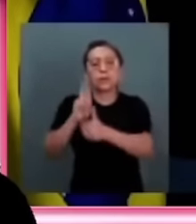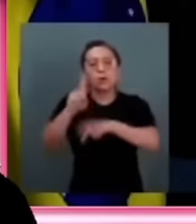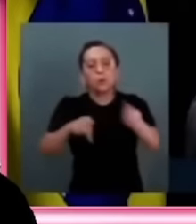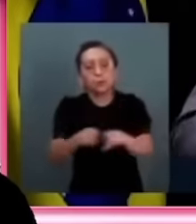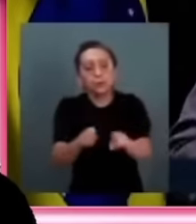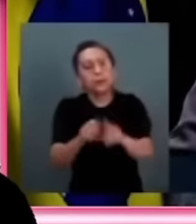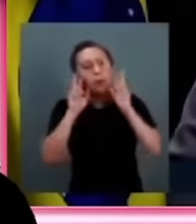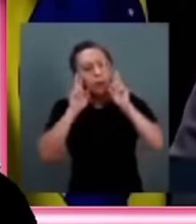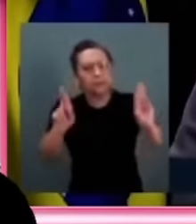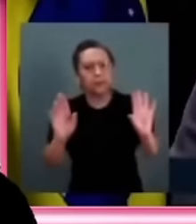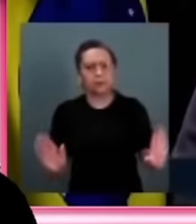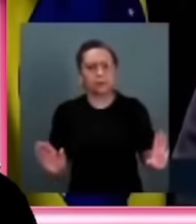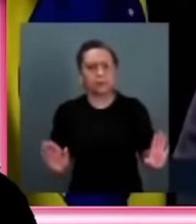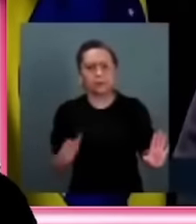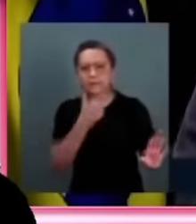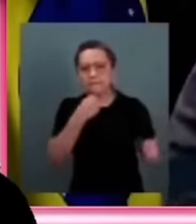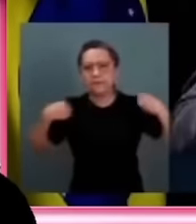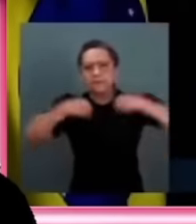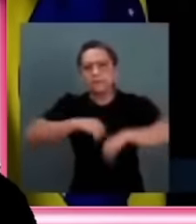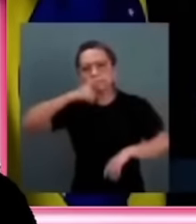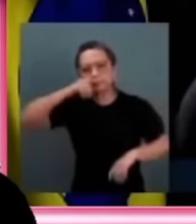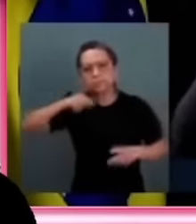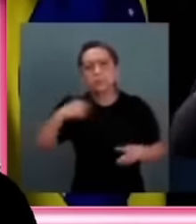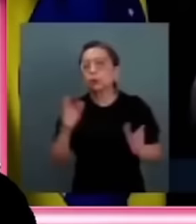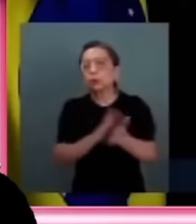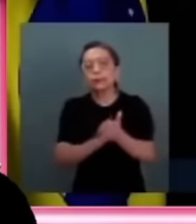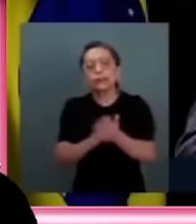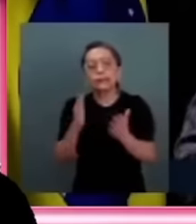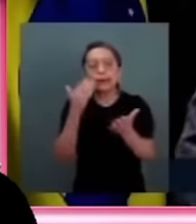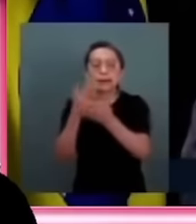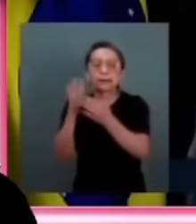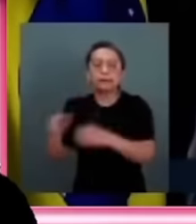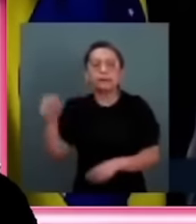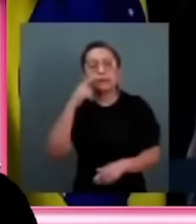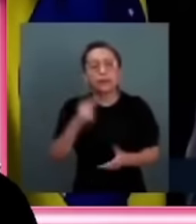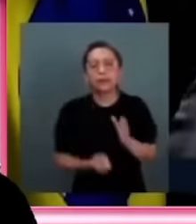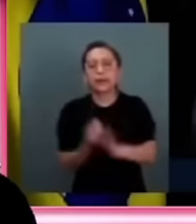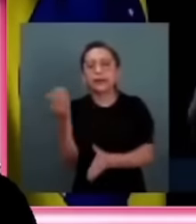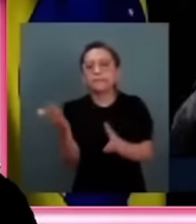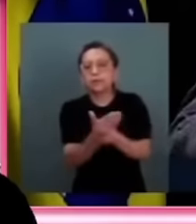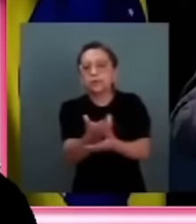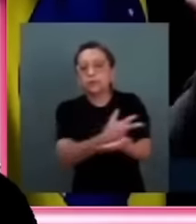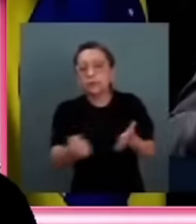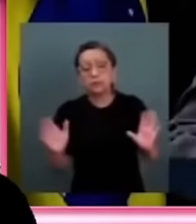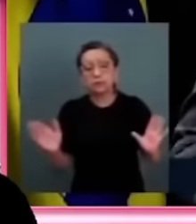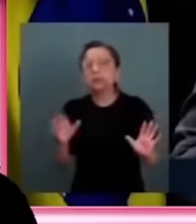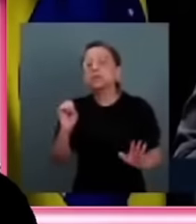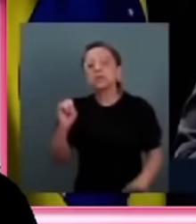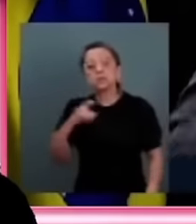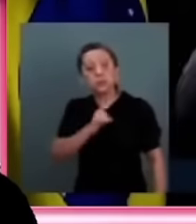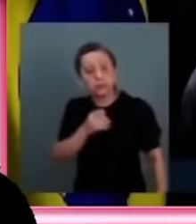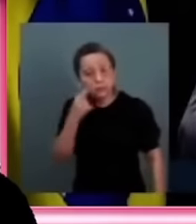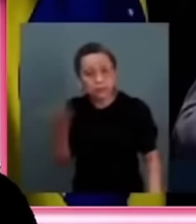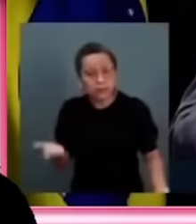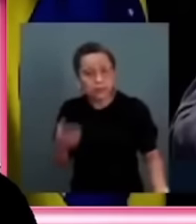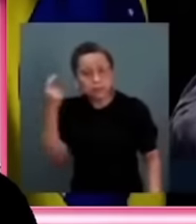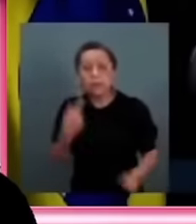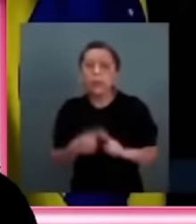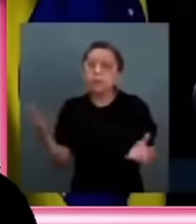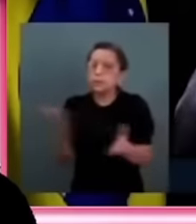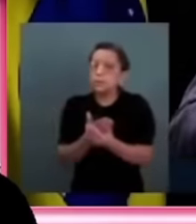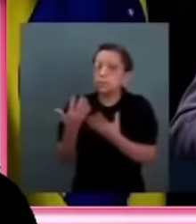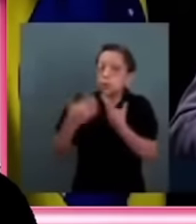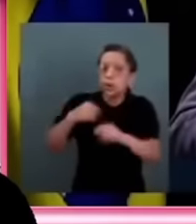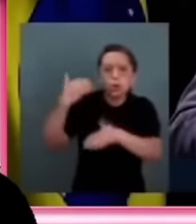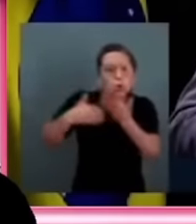povo Então respeite miní Gilmar Mendes e não tem nada demais poder abrir um processo de impit não Quem não deve não teme que medo que é esse é um processo é um